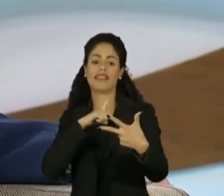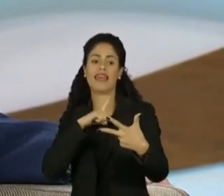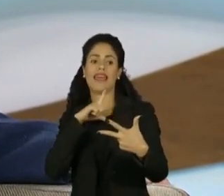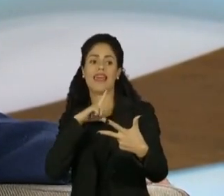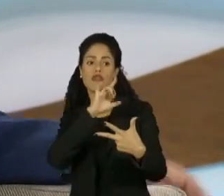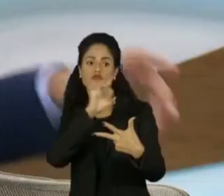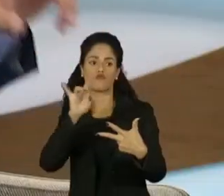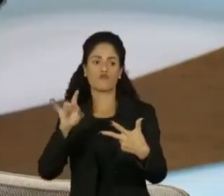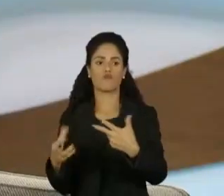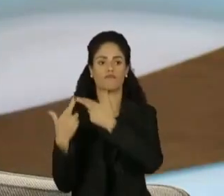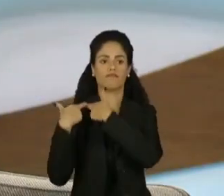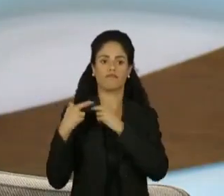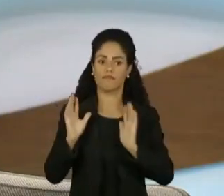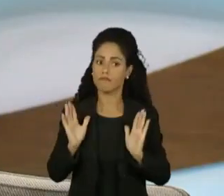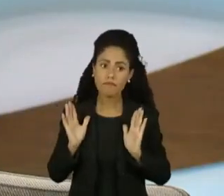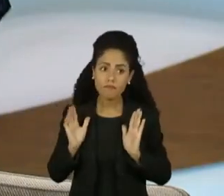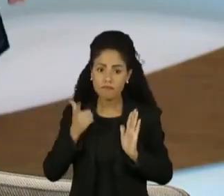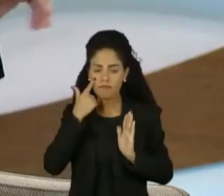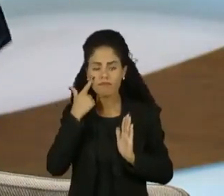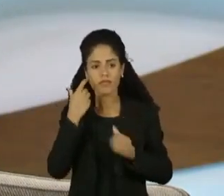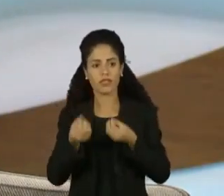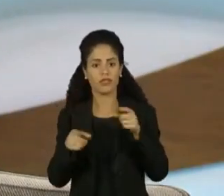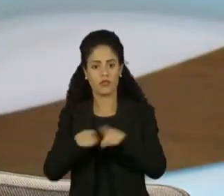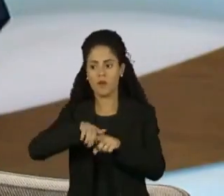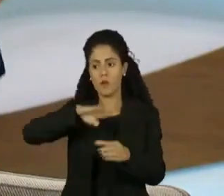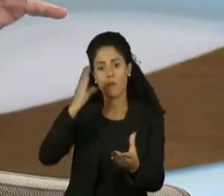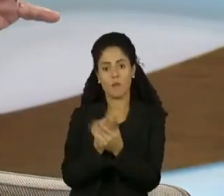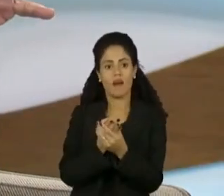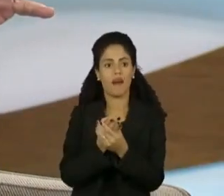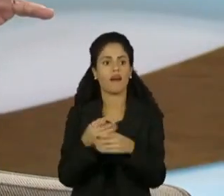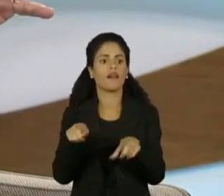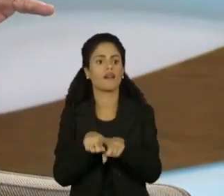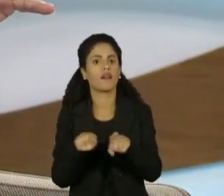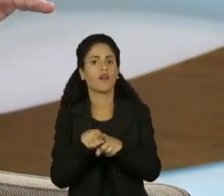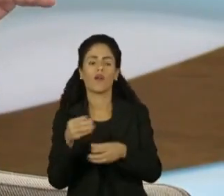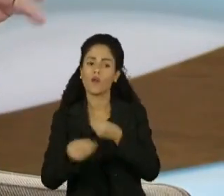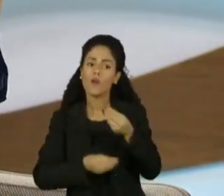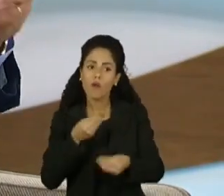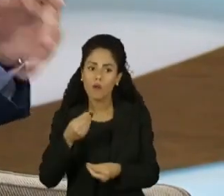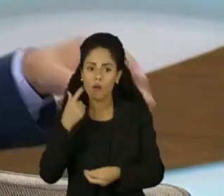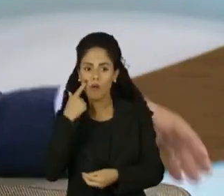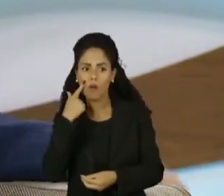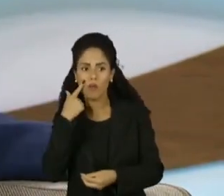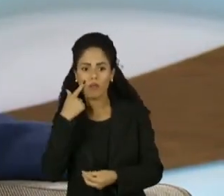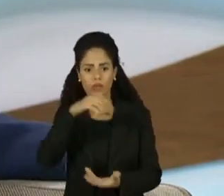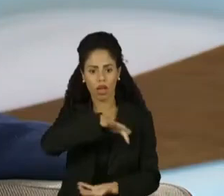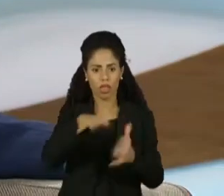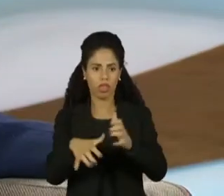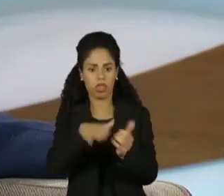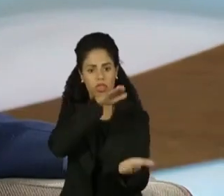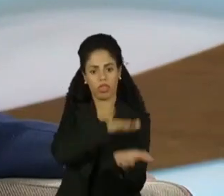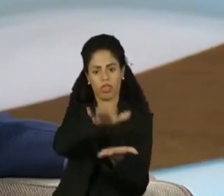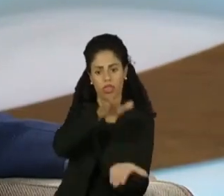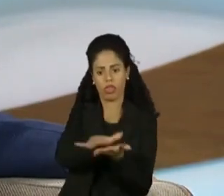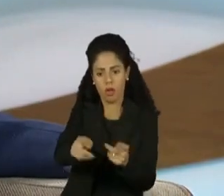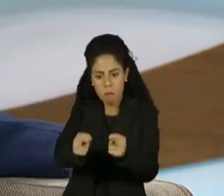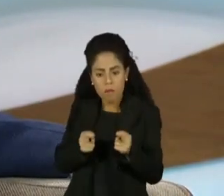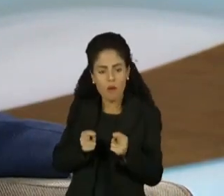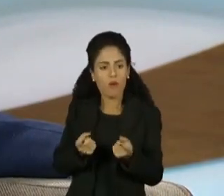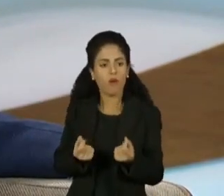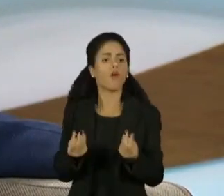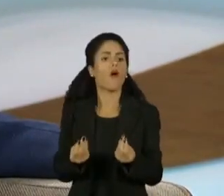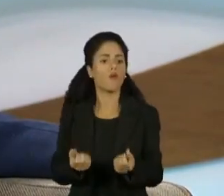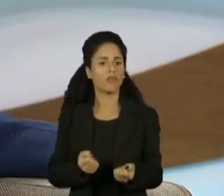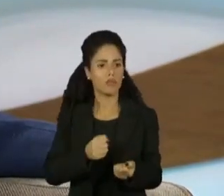na democracia. Eu queria saber, e se o devido processo legal e o arcabouço jurídico está sendo virado do avesso e a exceção se tornou regra em defesa